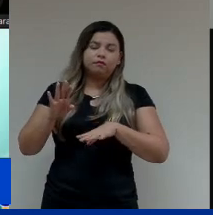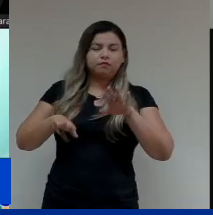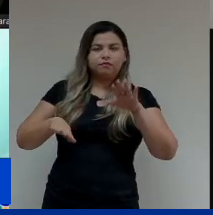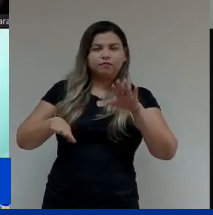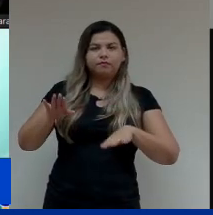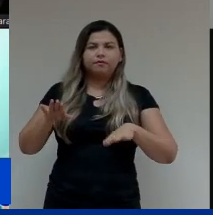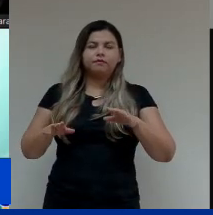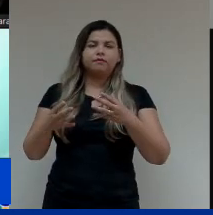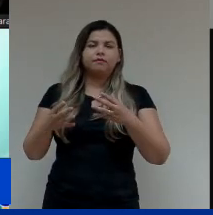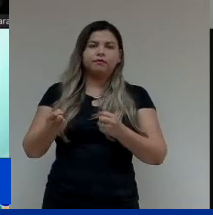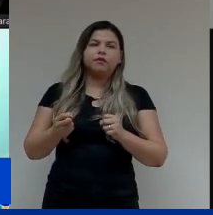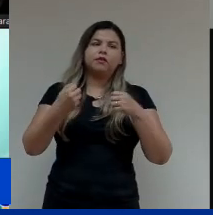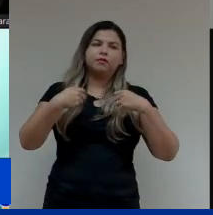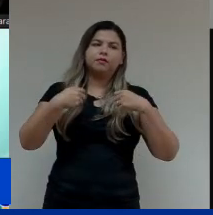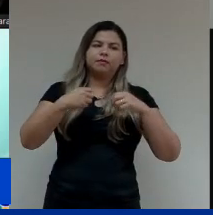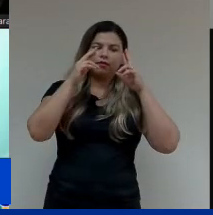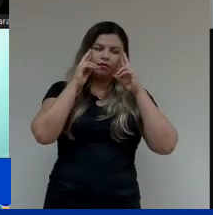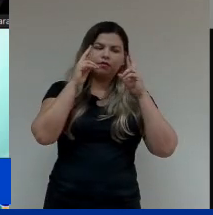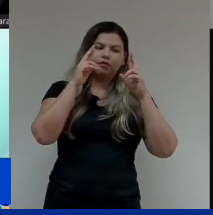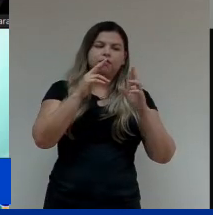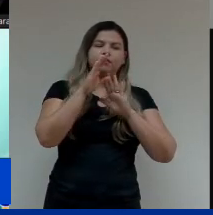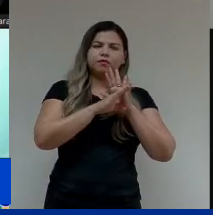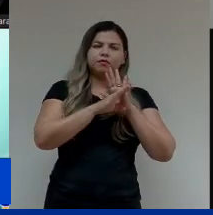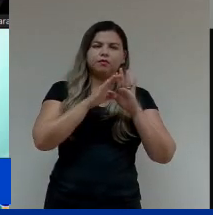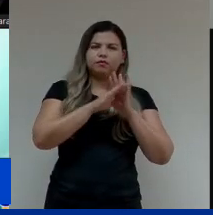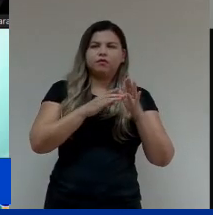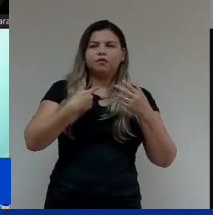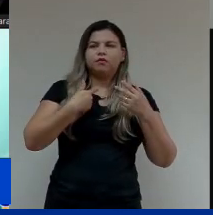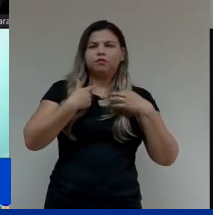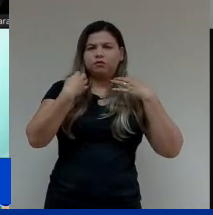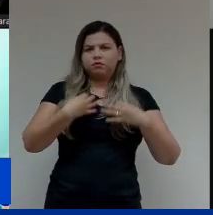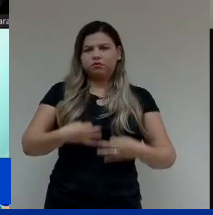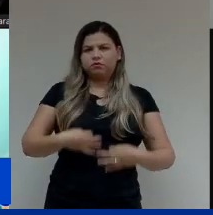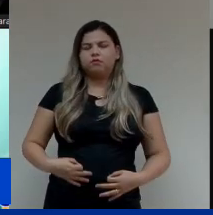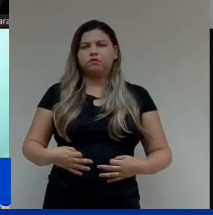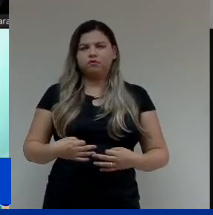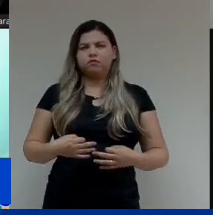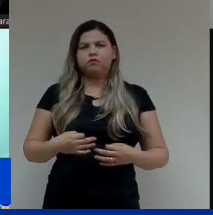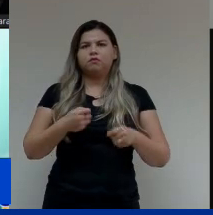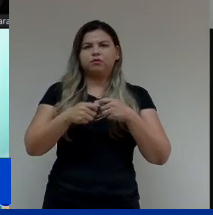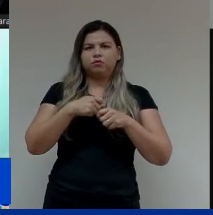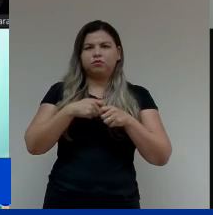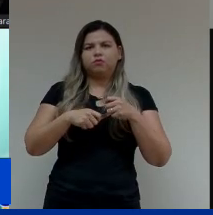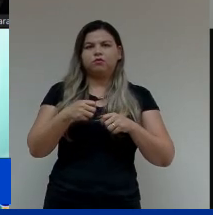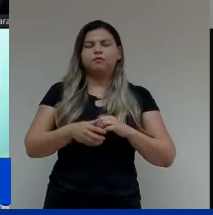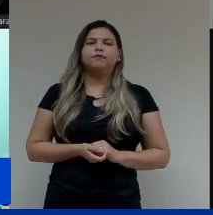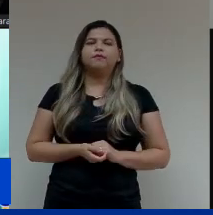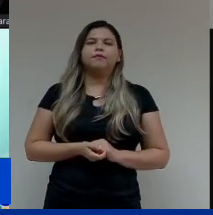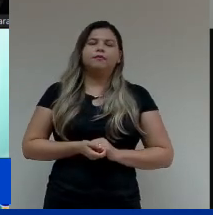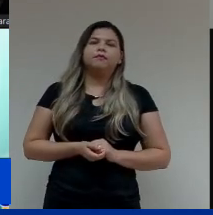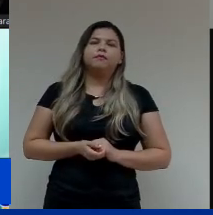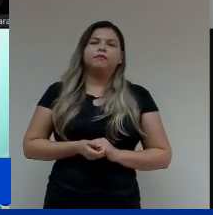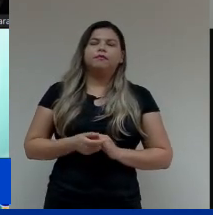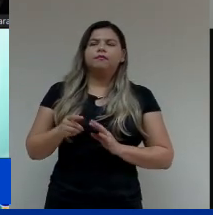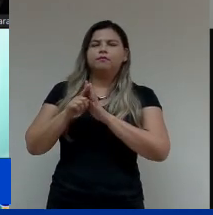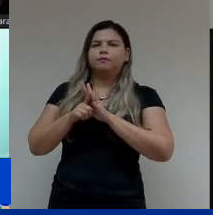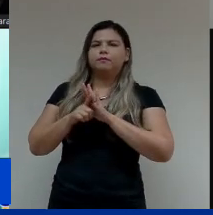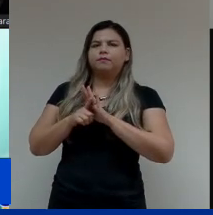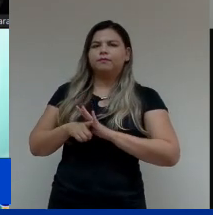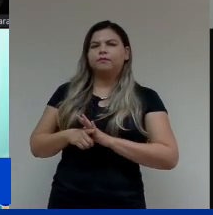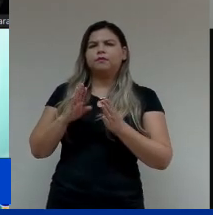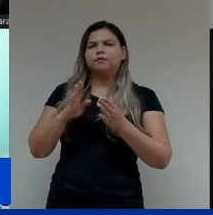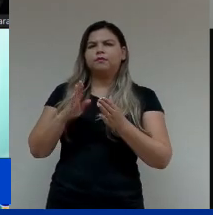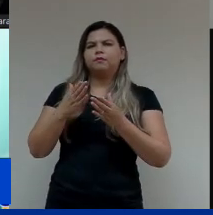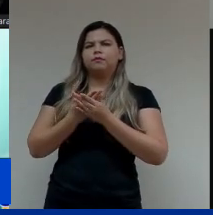princípios constitucionais da razoabilidade, da moralidade e da economicidade. No caso em análise, ainda que o